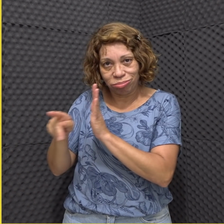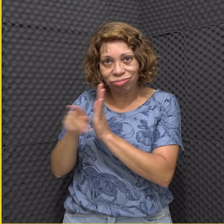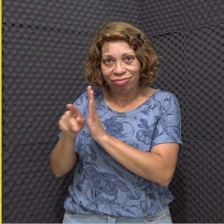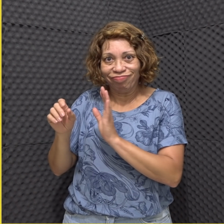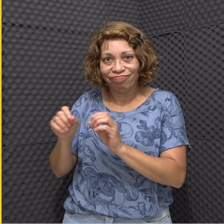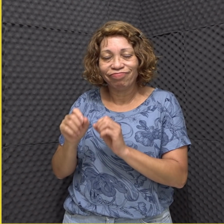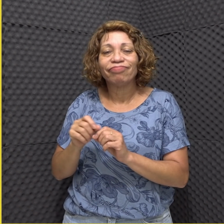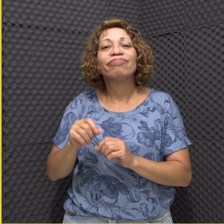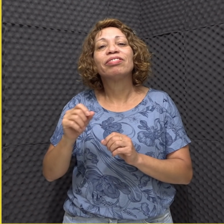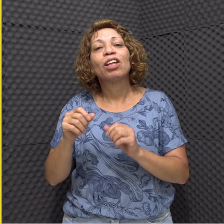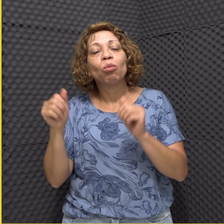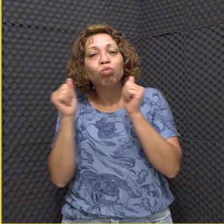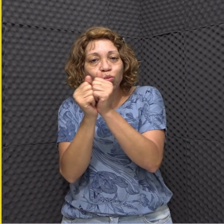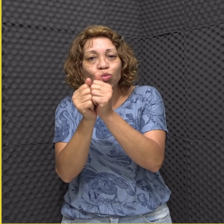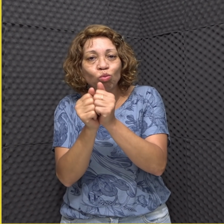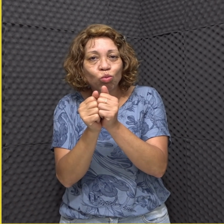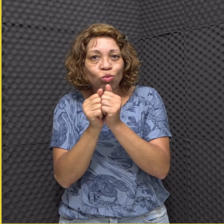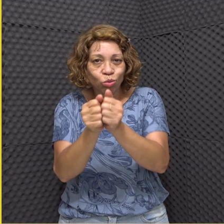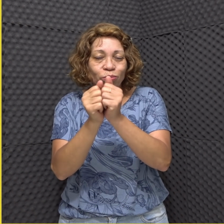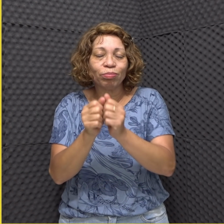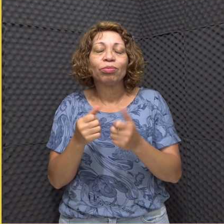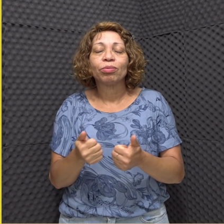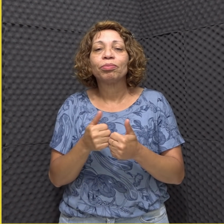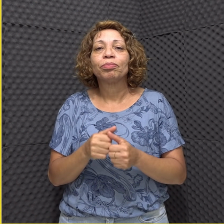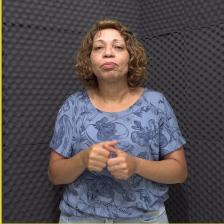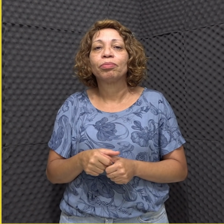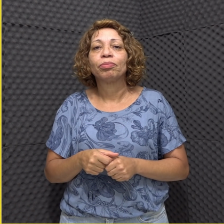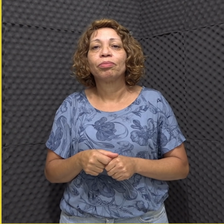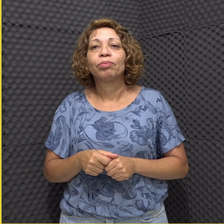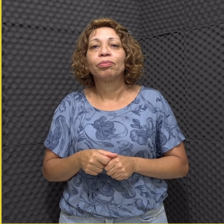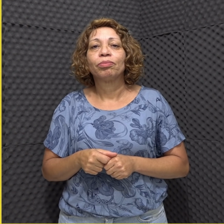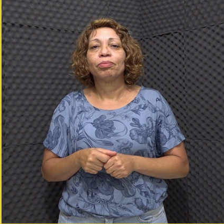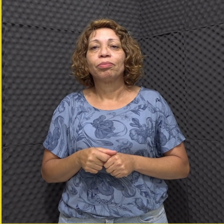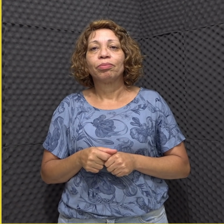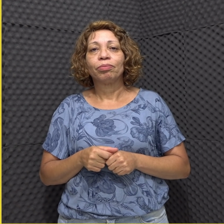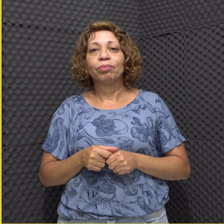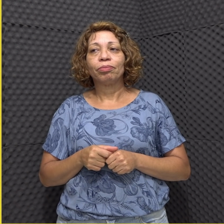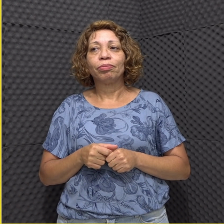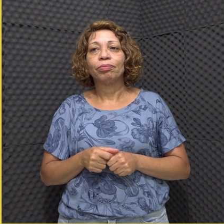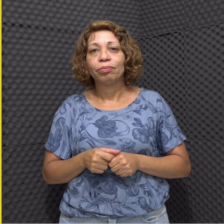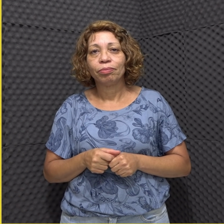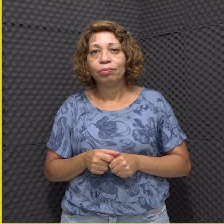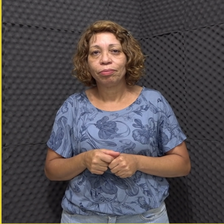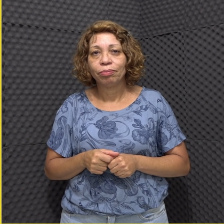pertinência de um elemento com determinado conjunto.